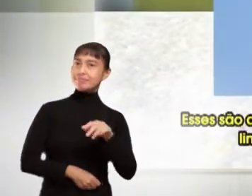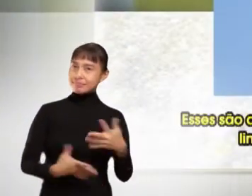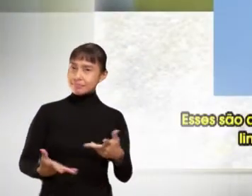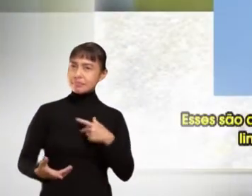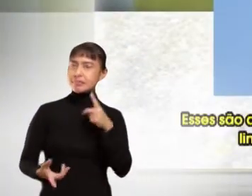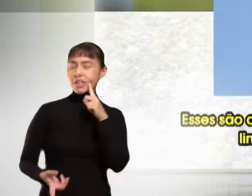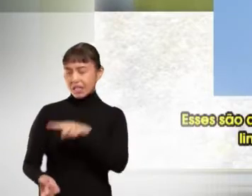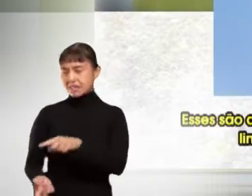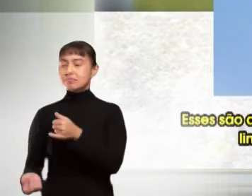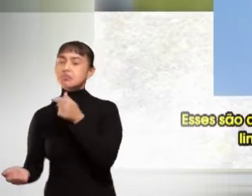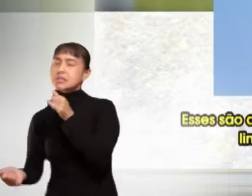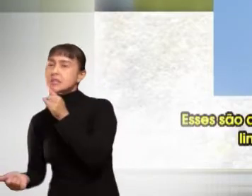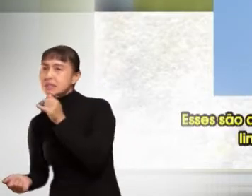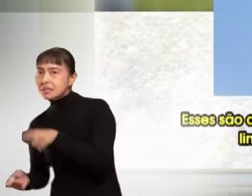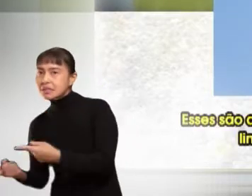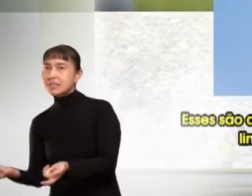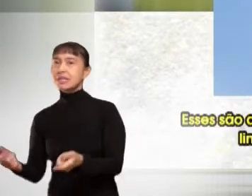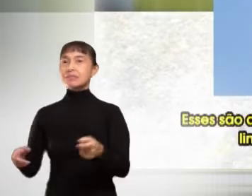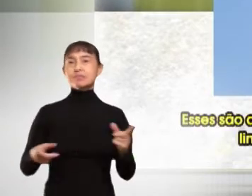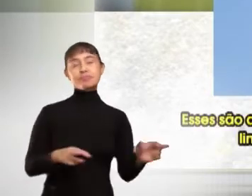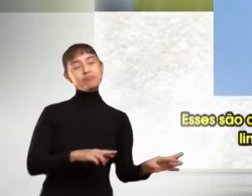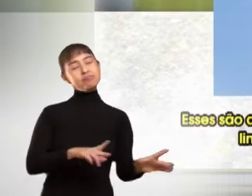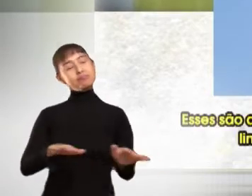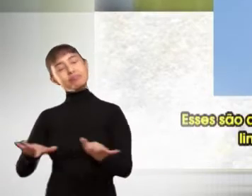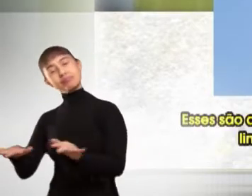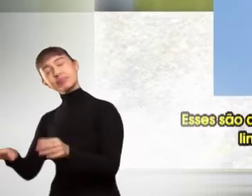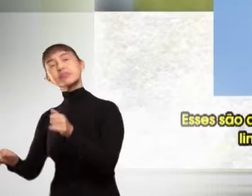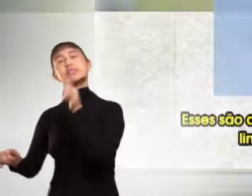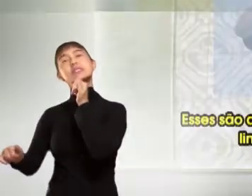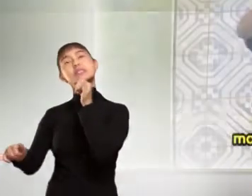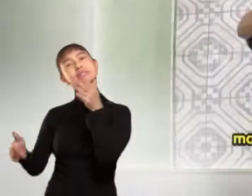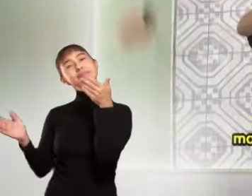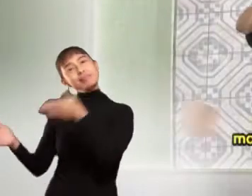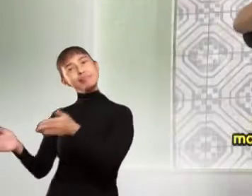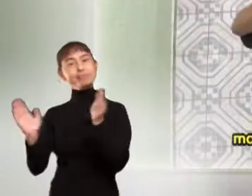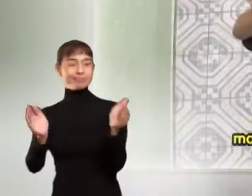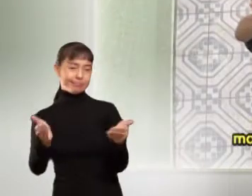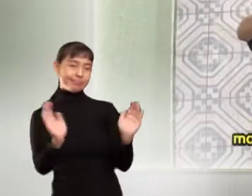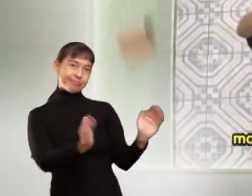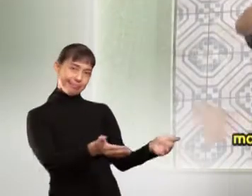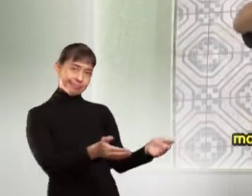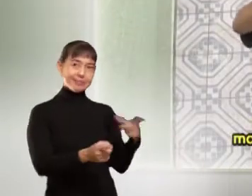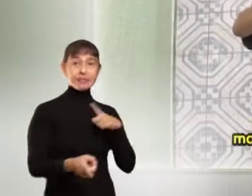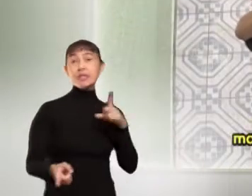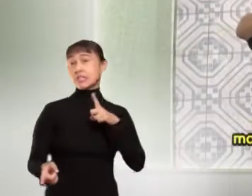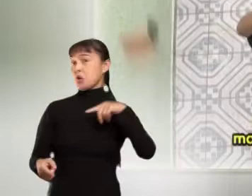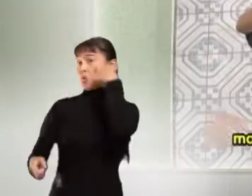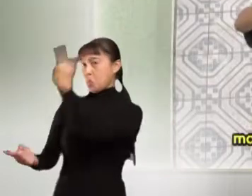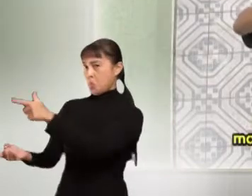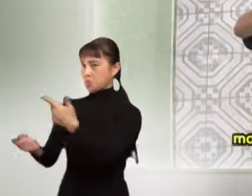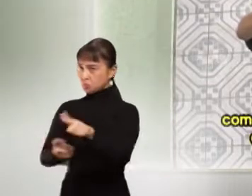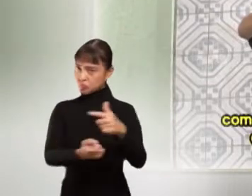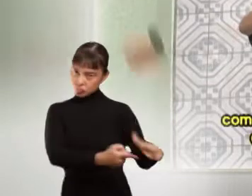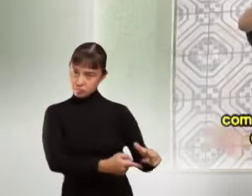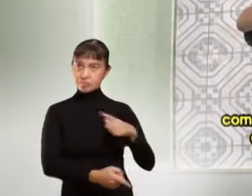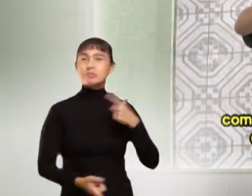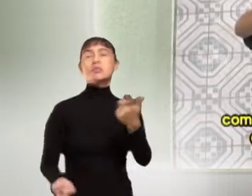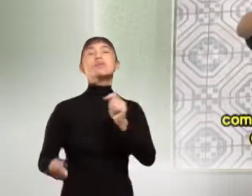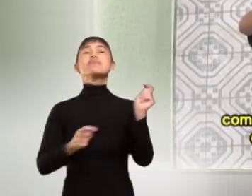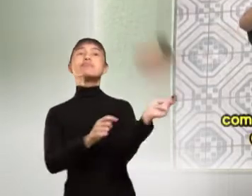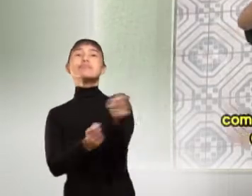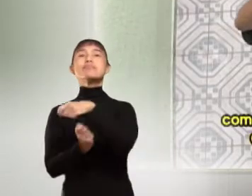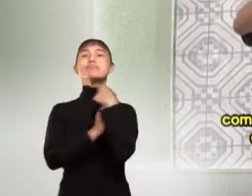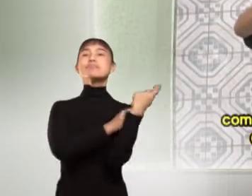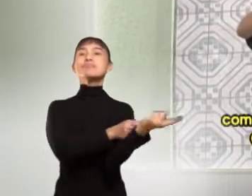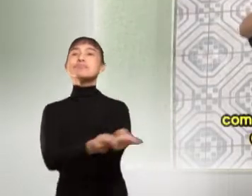Esses são alguns casos de movimentos lineares particulares, mas há também movimentos circulares, como